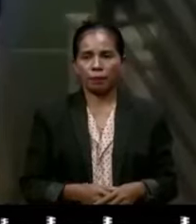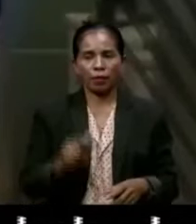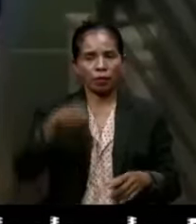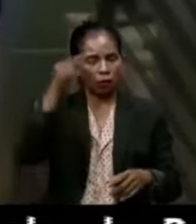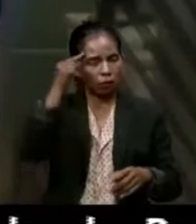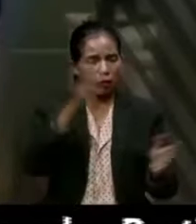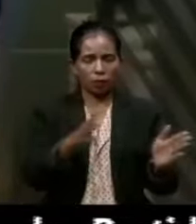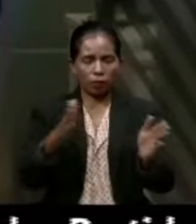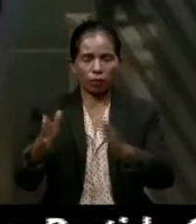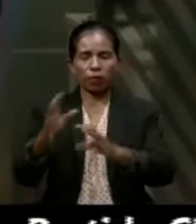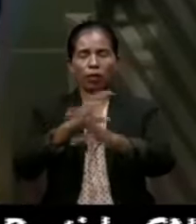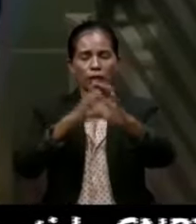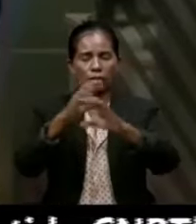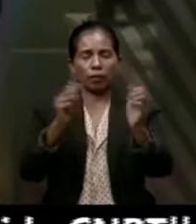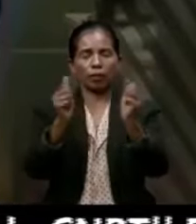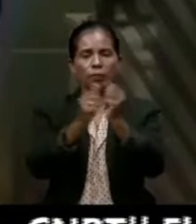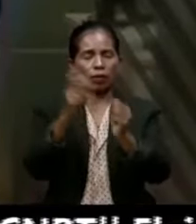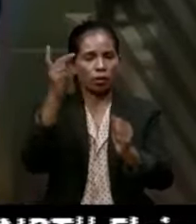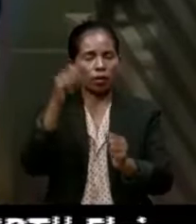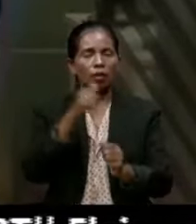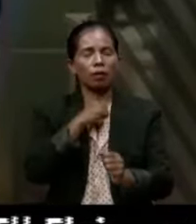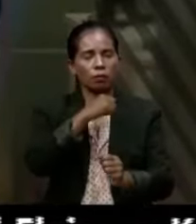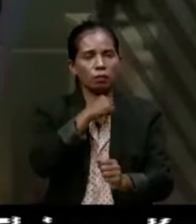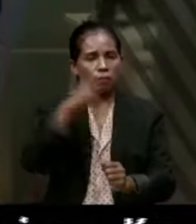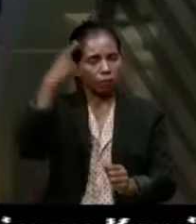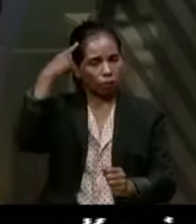Governo prepara una carreta ba amo papa ho delegação.